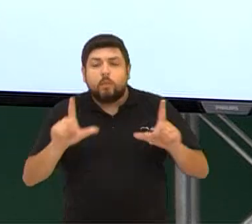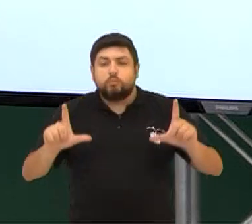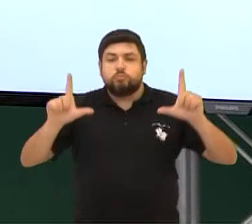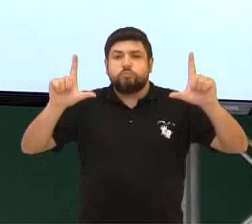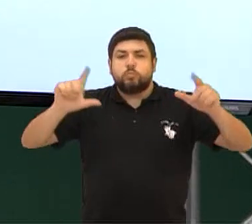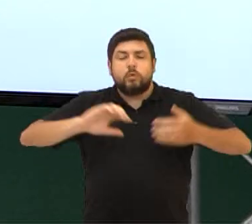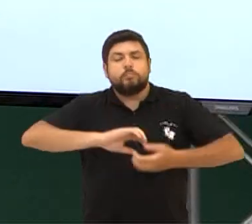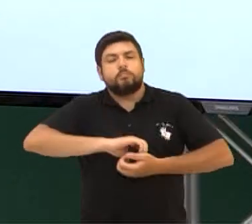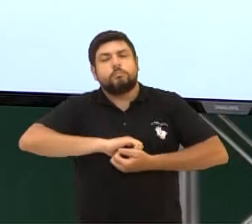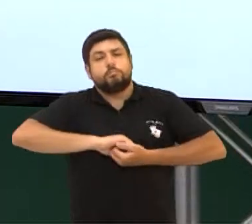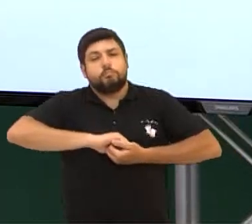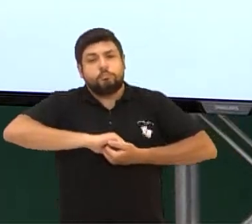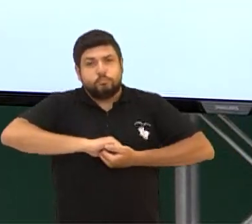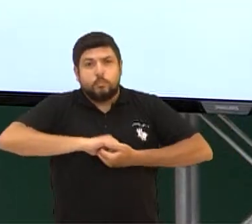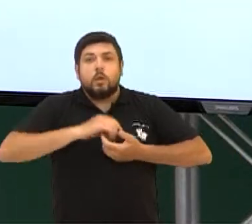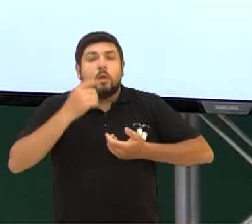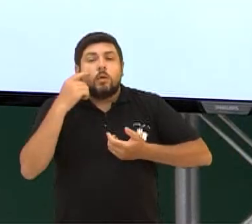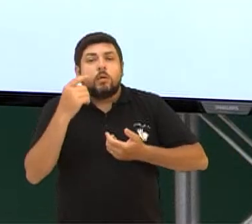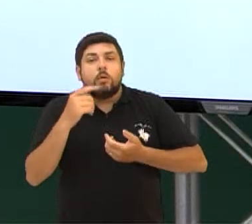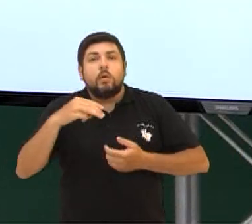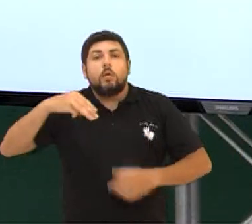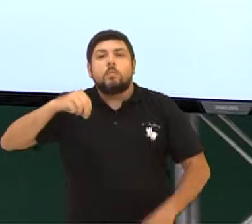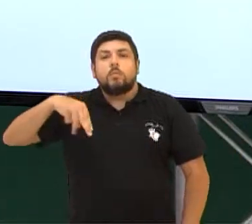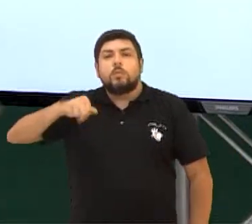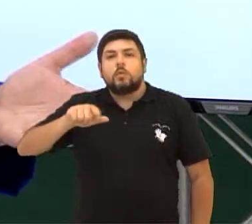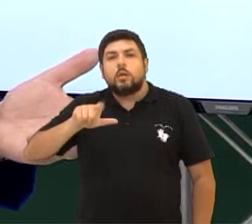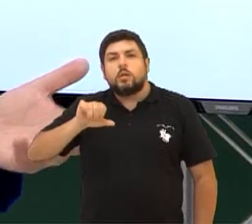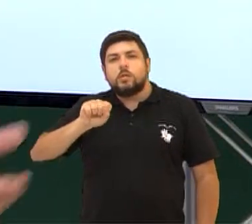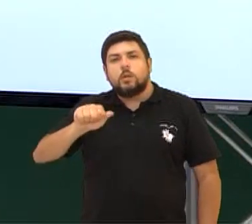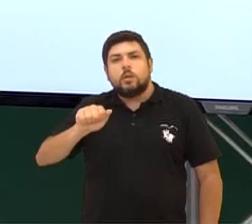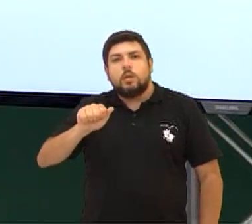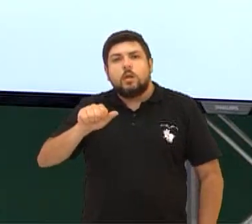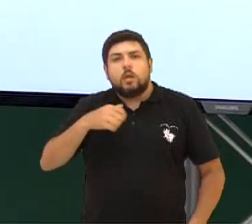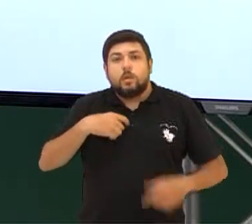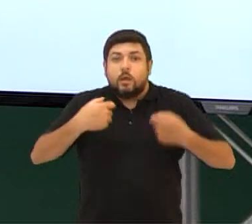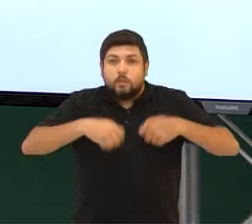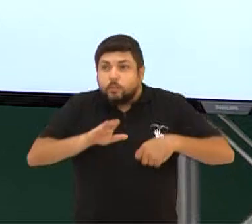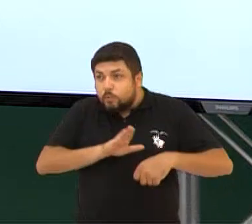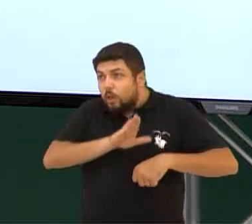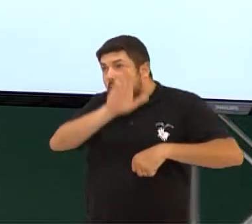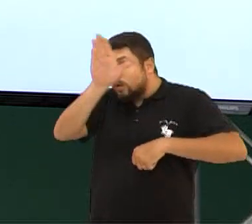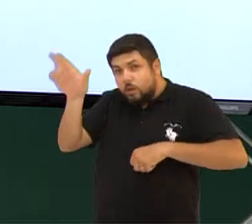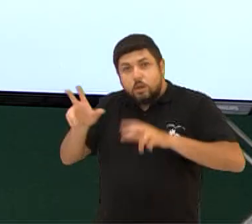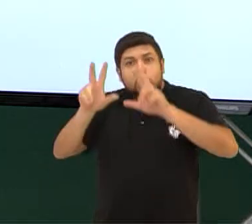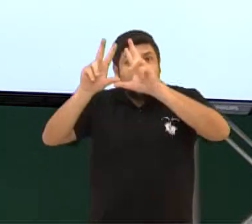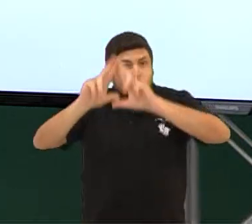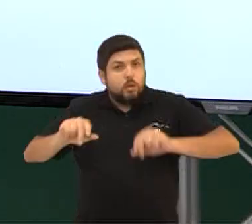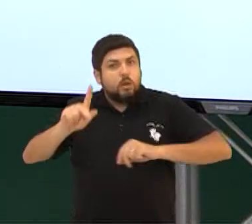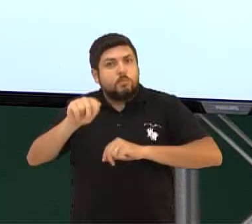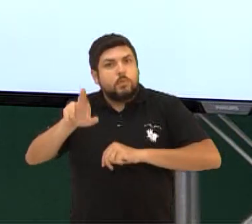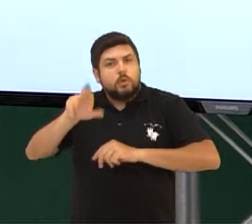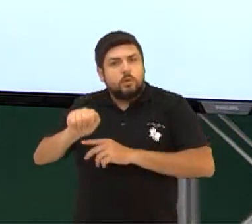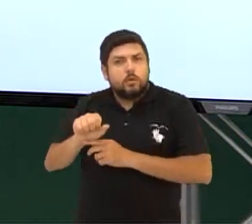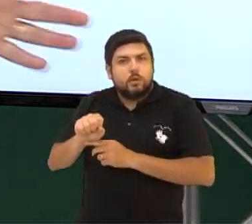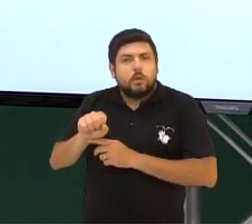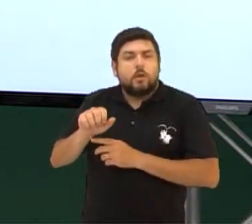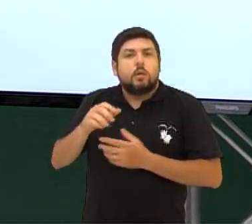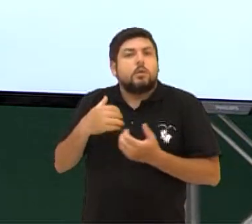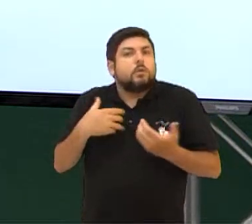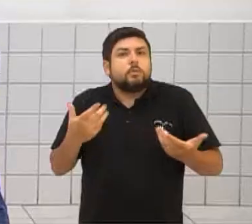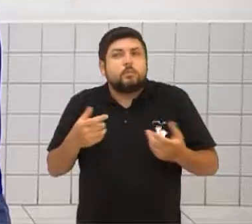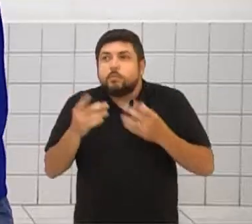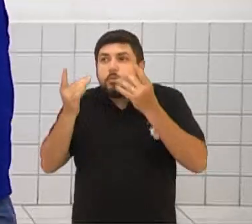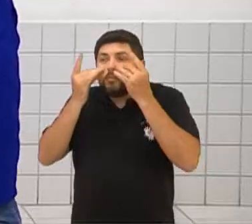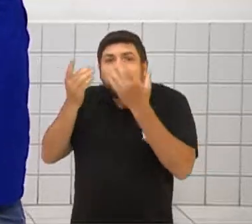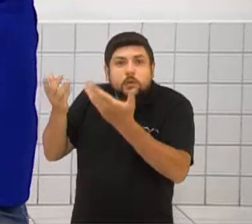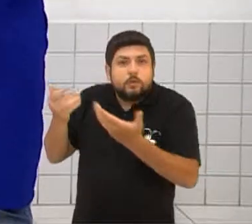ou sobre o Da Vinci. Você vai ter que ir até Paris. Ô, professor, ir até Paris? Cara, eu sei, é caro. A maioria de nós não consegue ir. Nós, professores aqui,